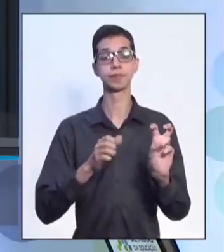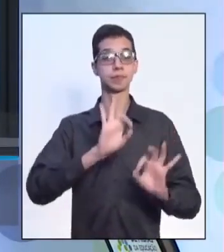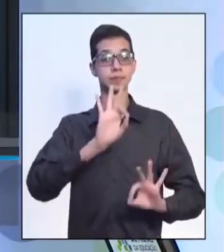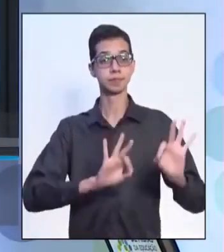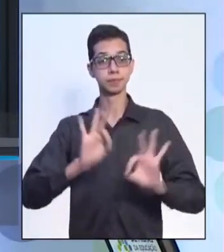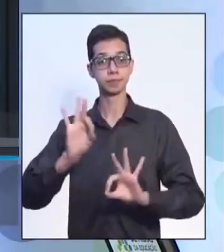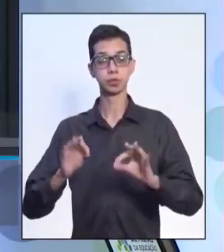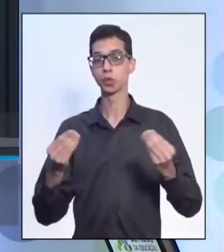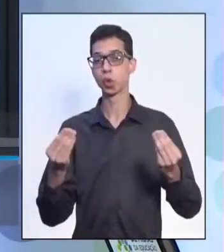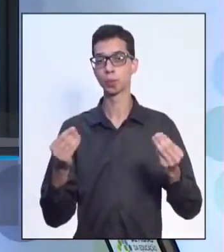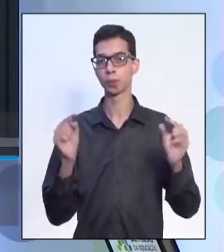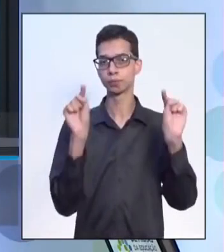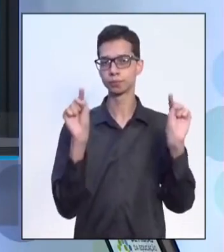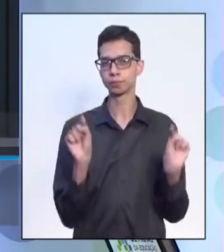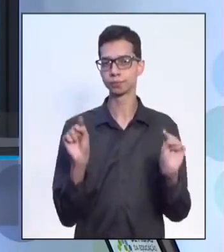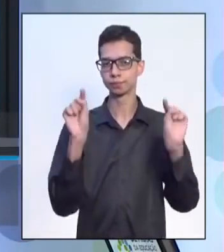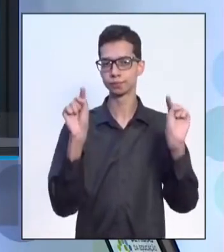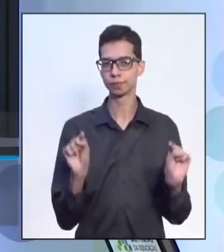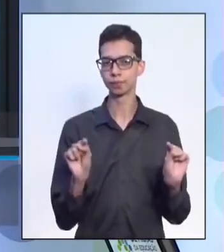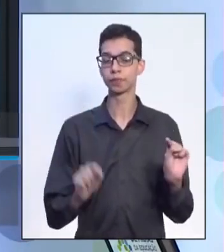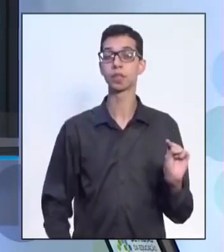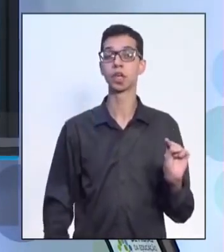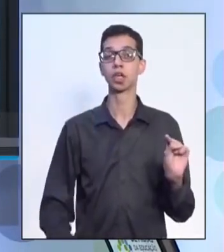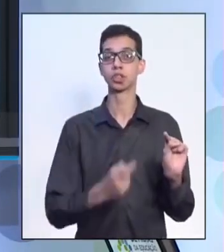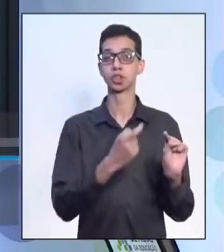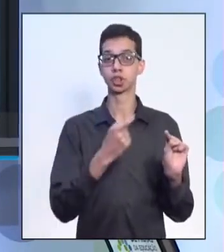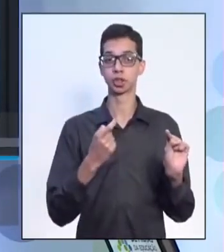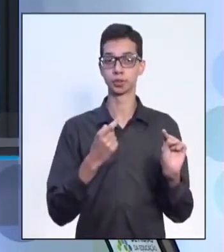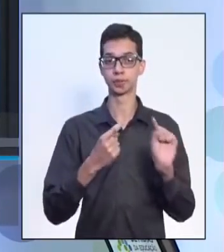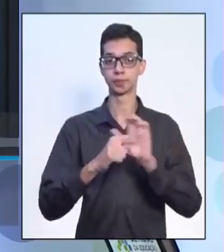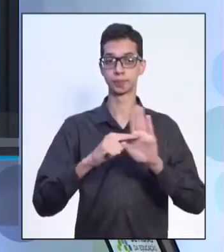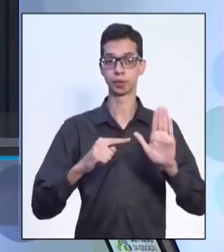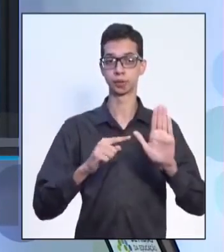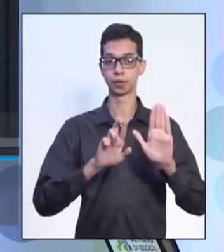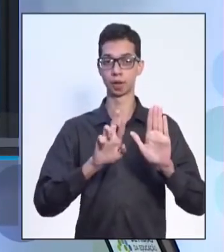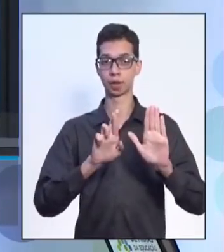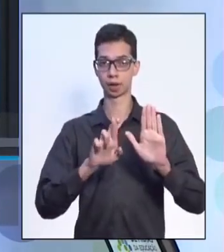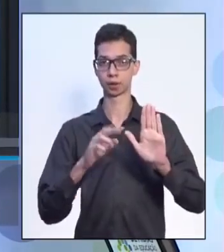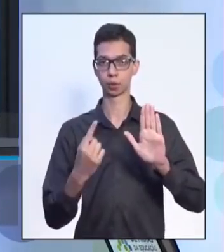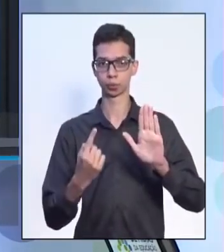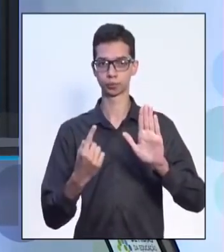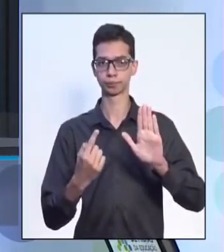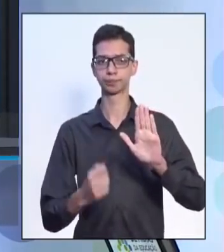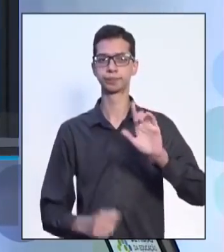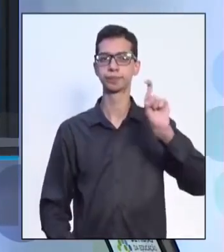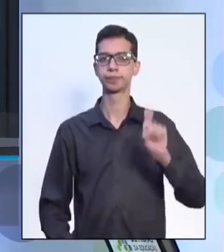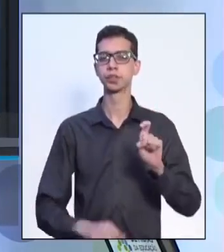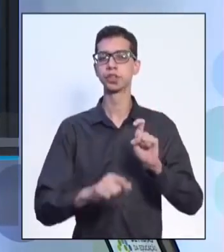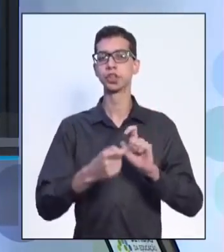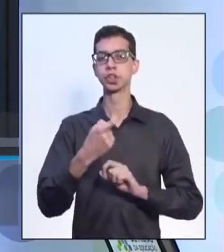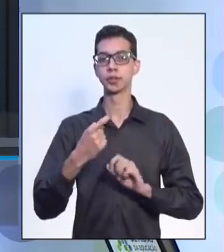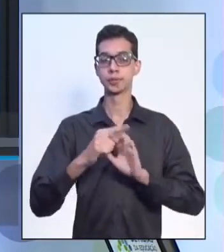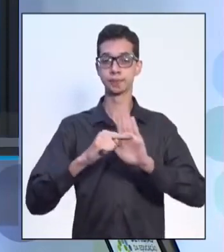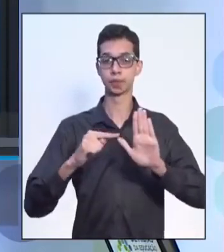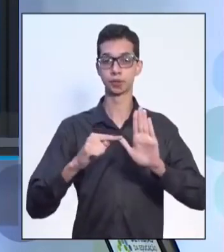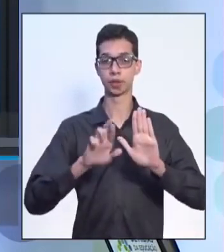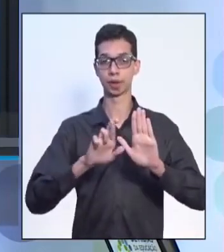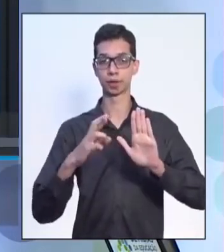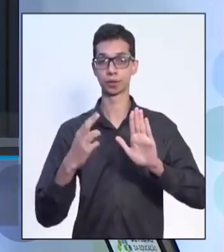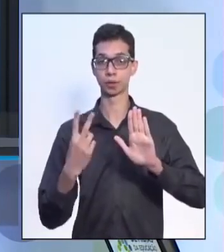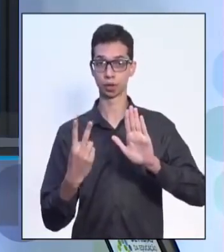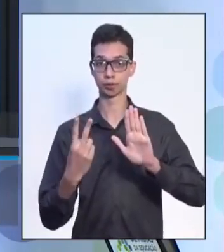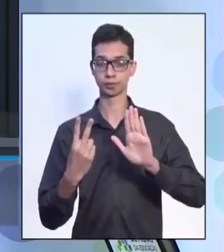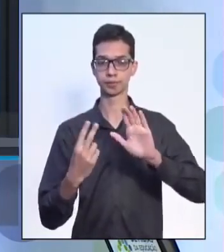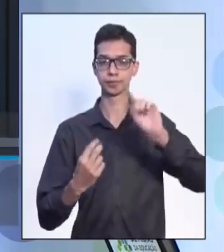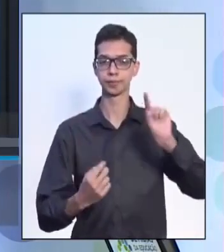forma fatorada x menos R1, x menos R2, x menos R3